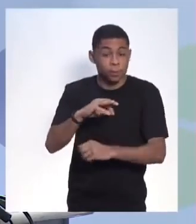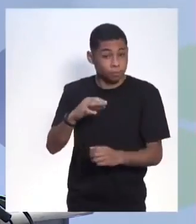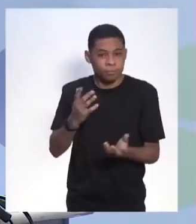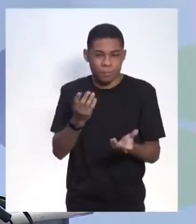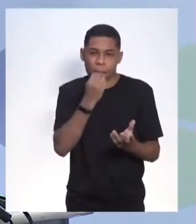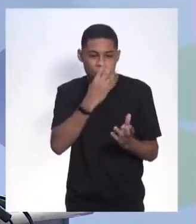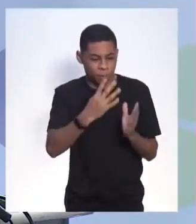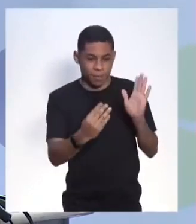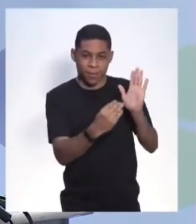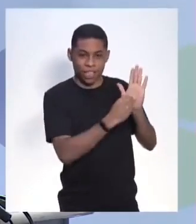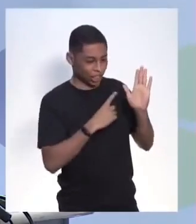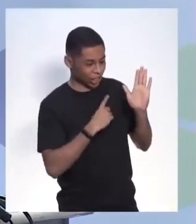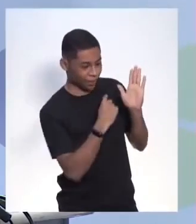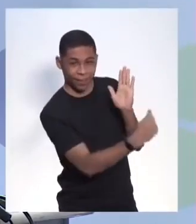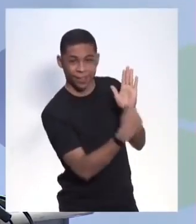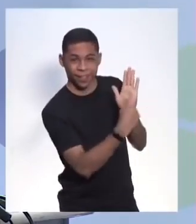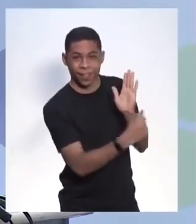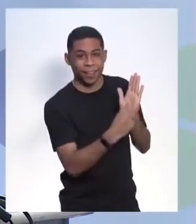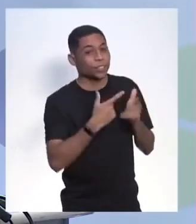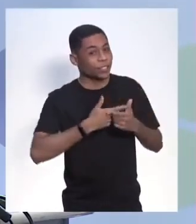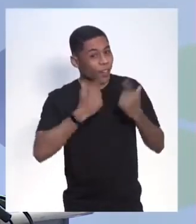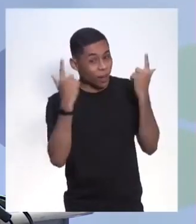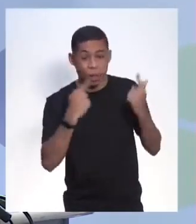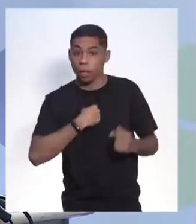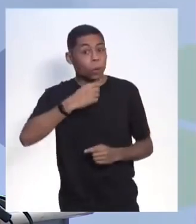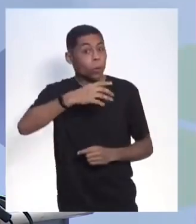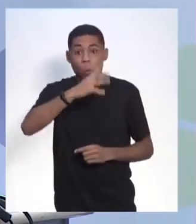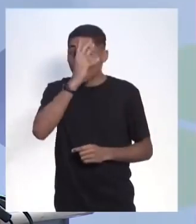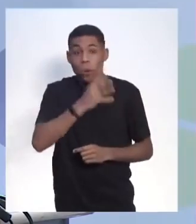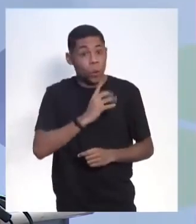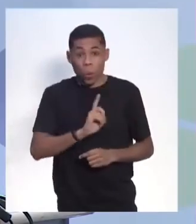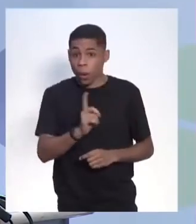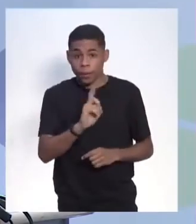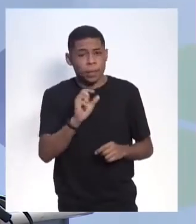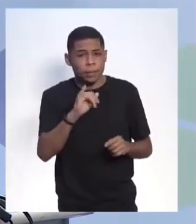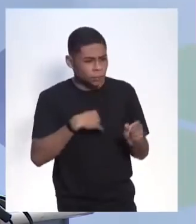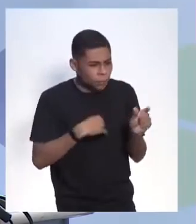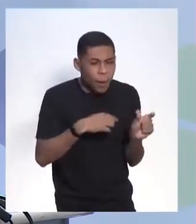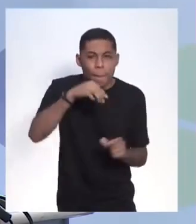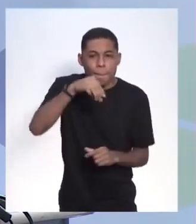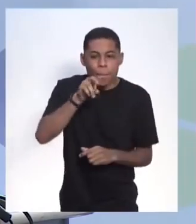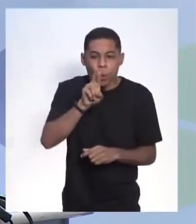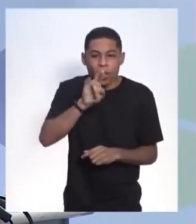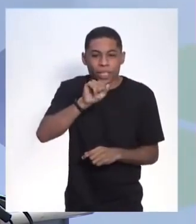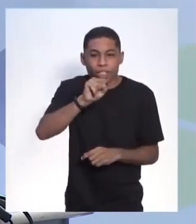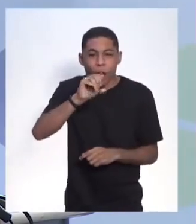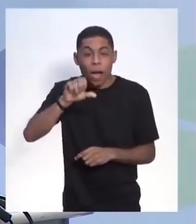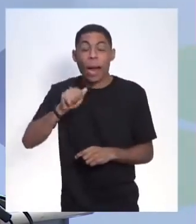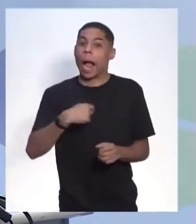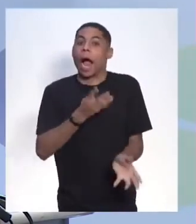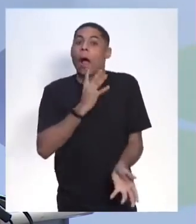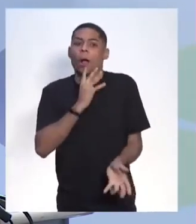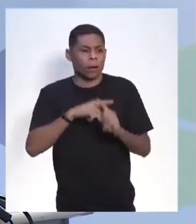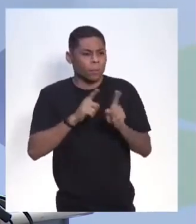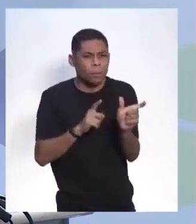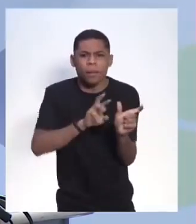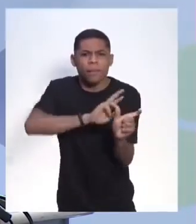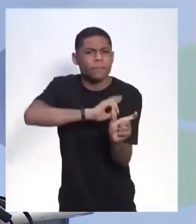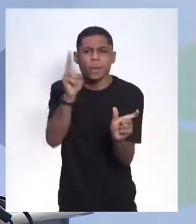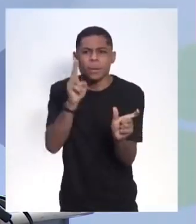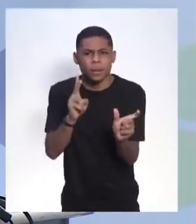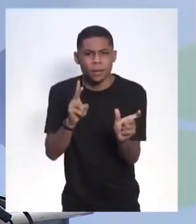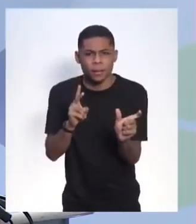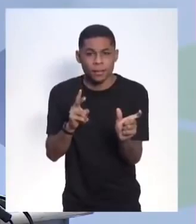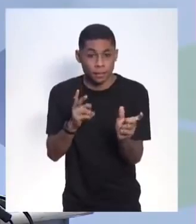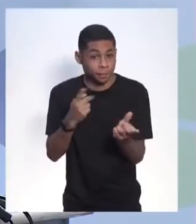bem que estava escrito embaixo, porque eu não sabia também, Hércules. Não sabia. Não, se tivesse escrito muriçoca, eu ia saber, mas desse jeito eu não sabia. Então, vou voltar para o texto